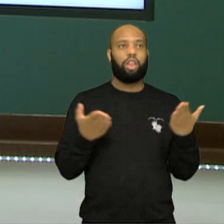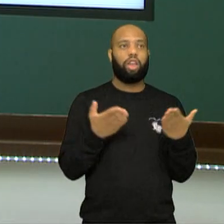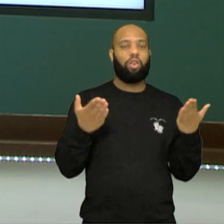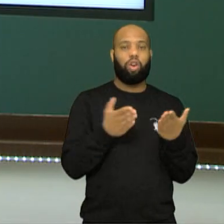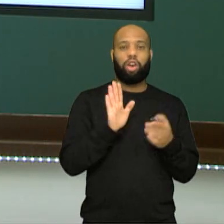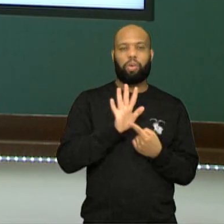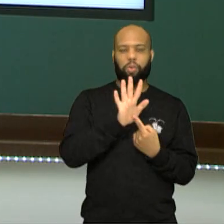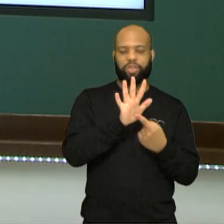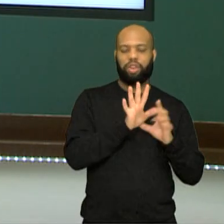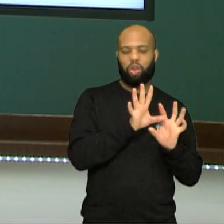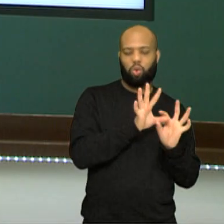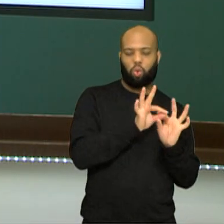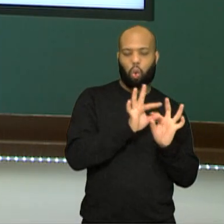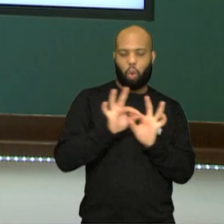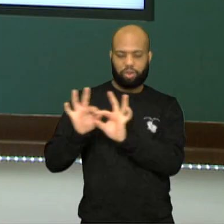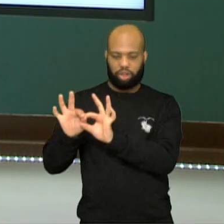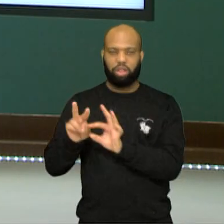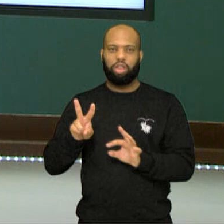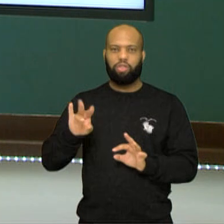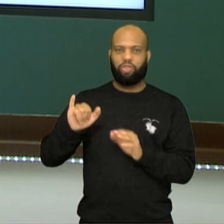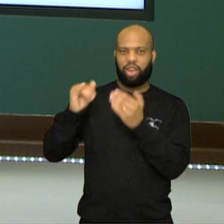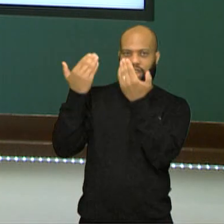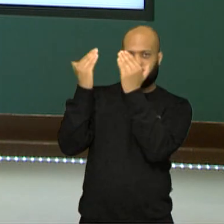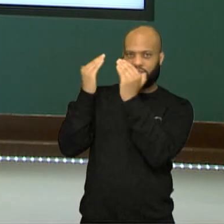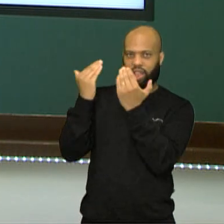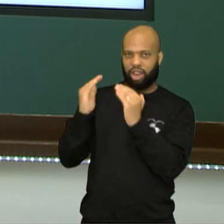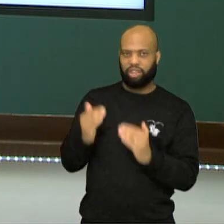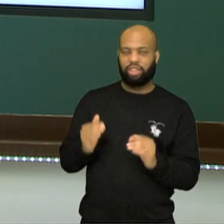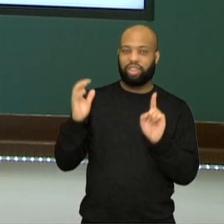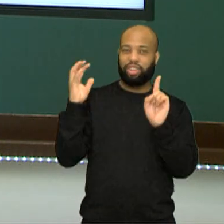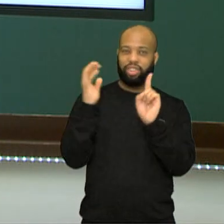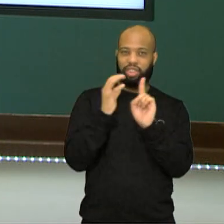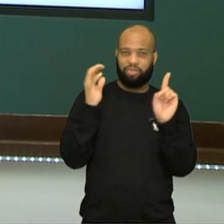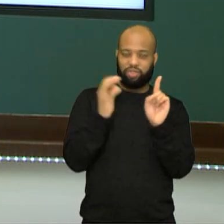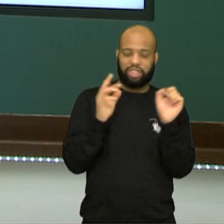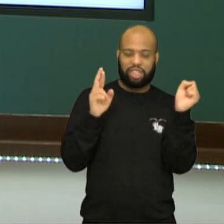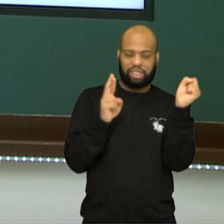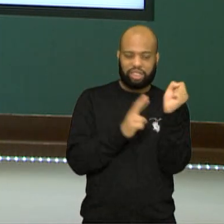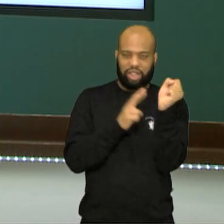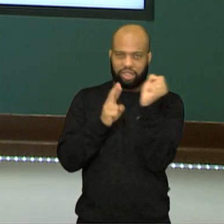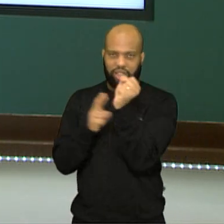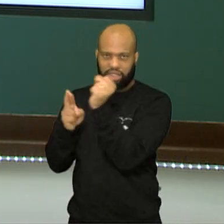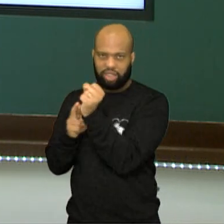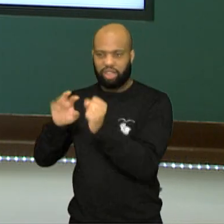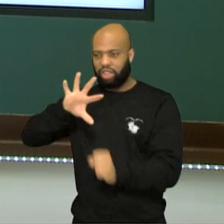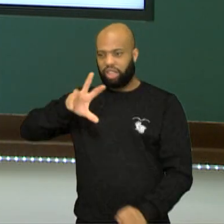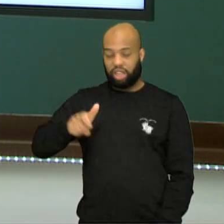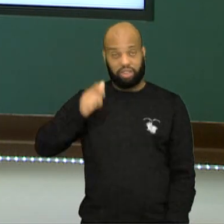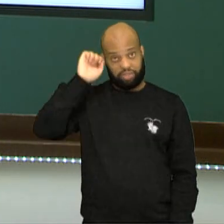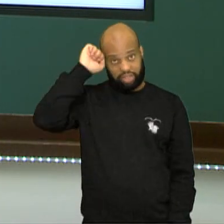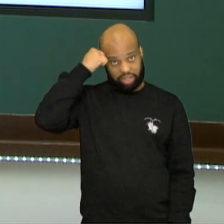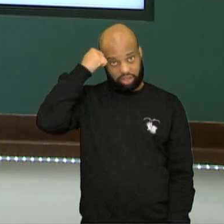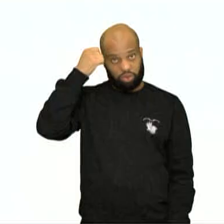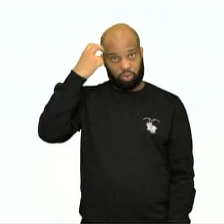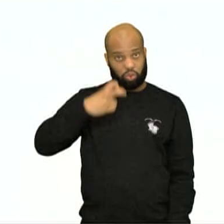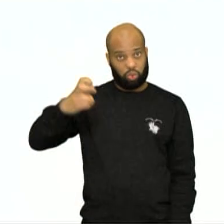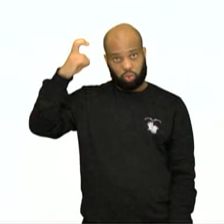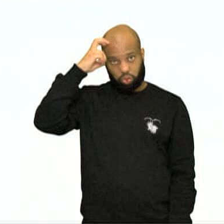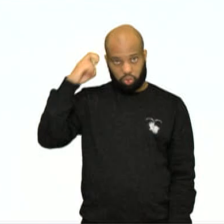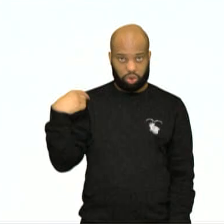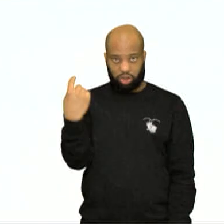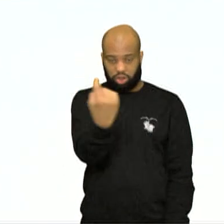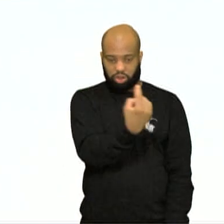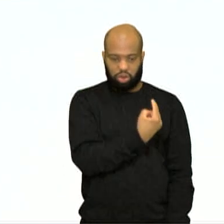contextualização. Na aula de hoje iremos analisar a influência dos ritmos africanos para a nossa cultura musical e dança. Você